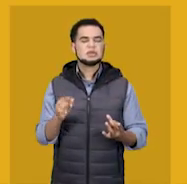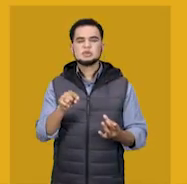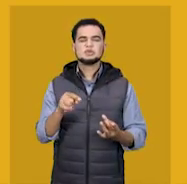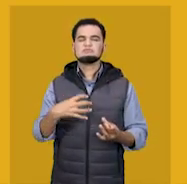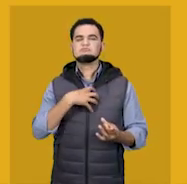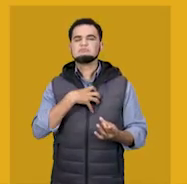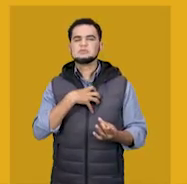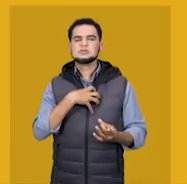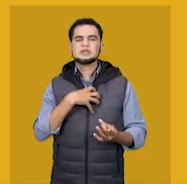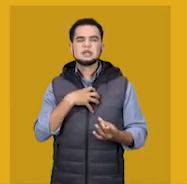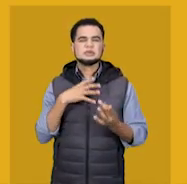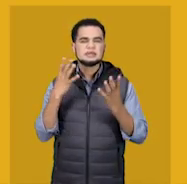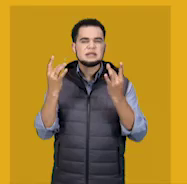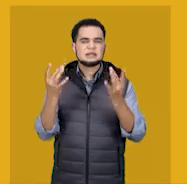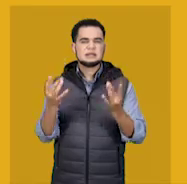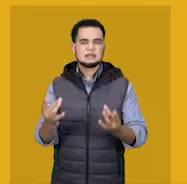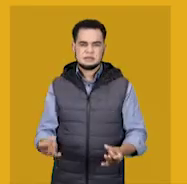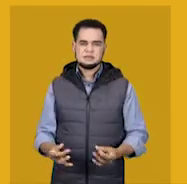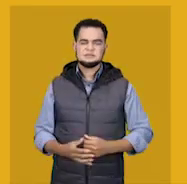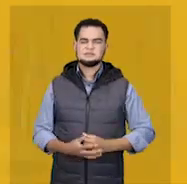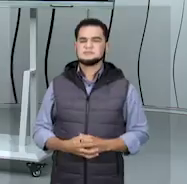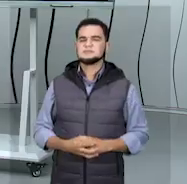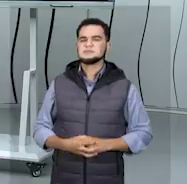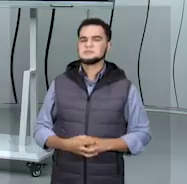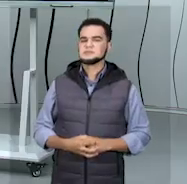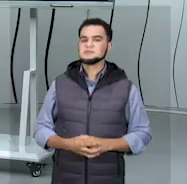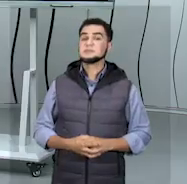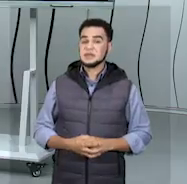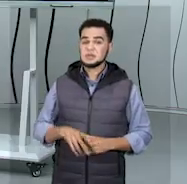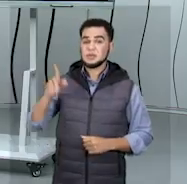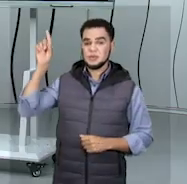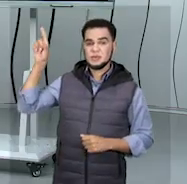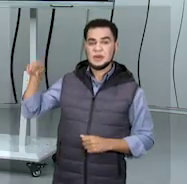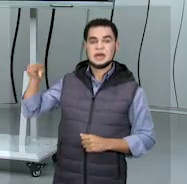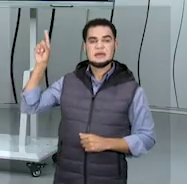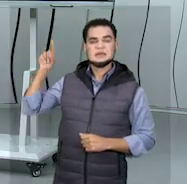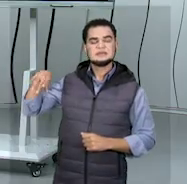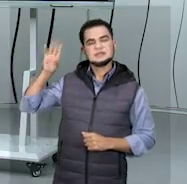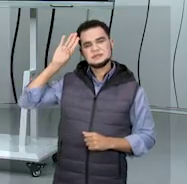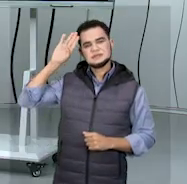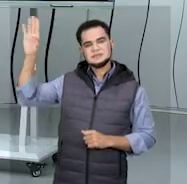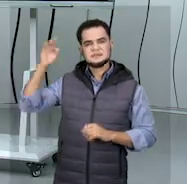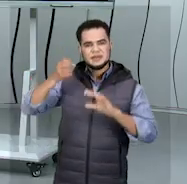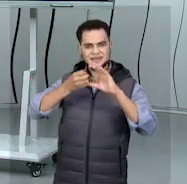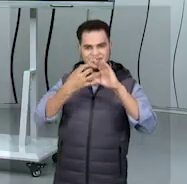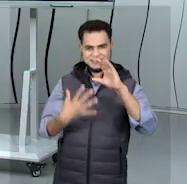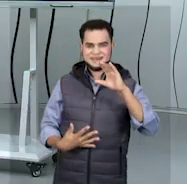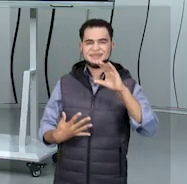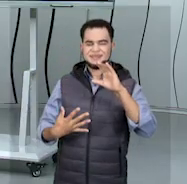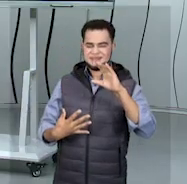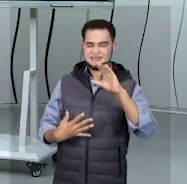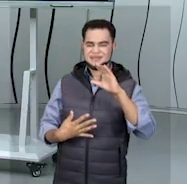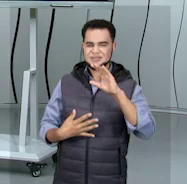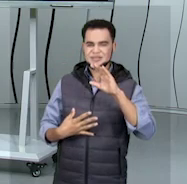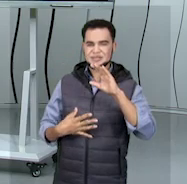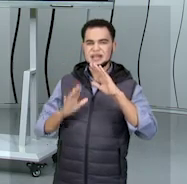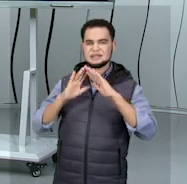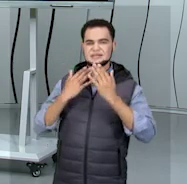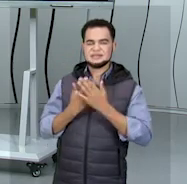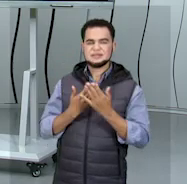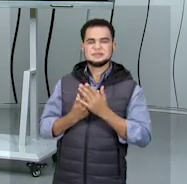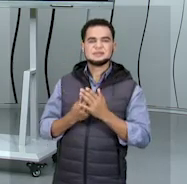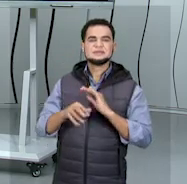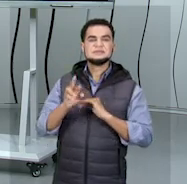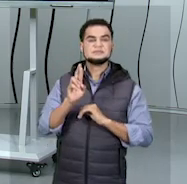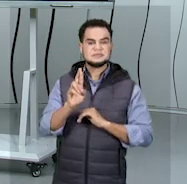forma detalhada. Então, essas são as principais características do realismo